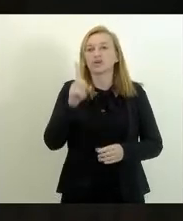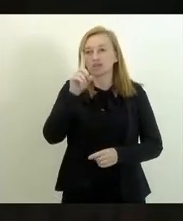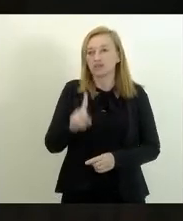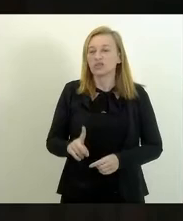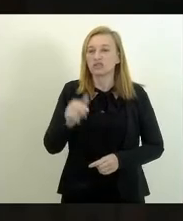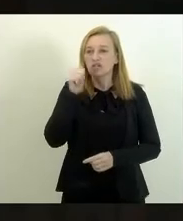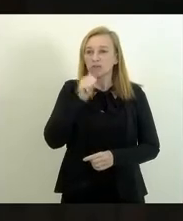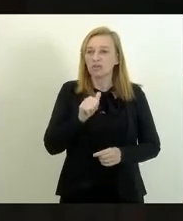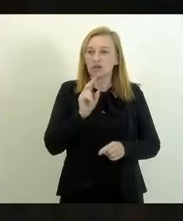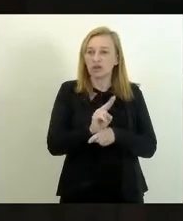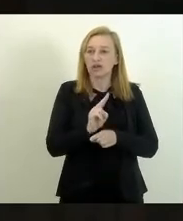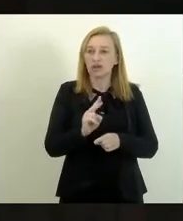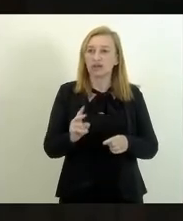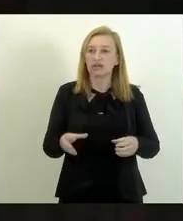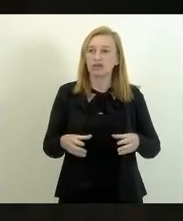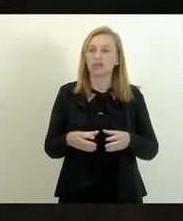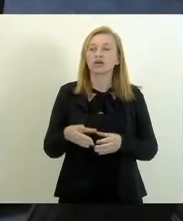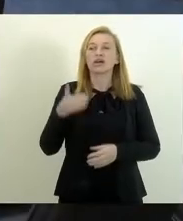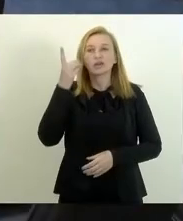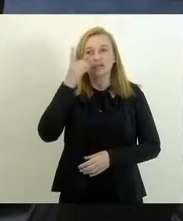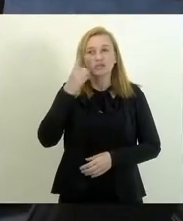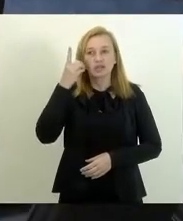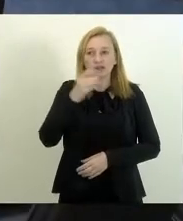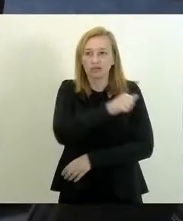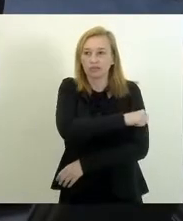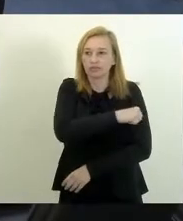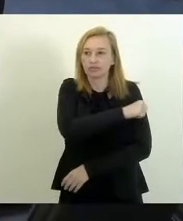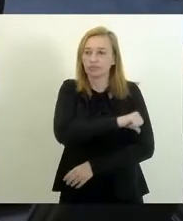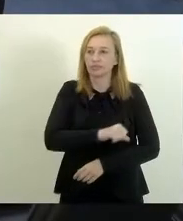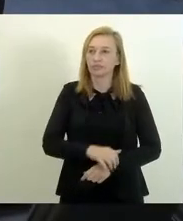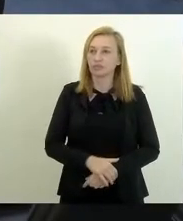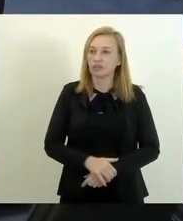Mulher, deputada enfermeira Rejane.